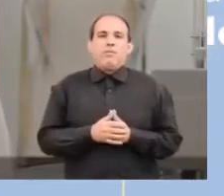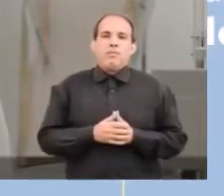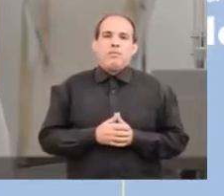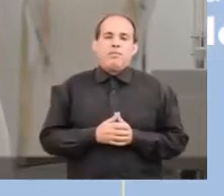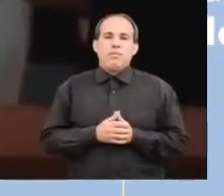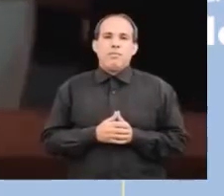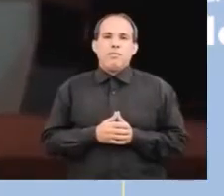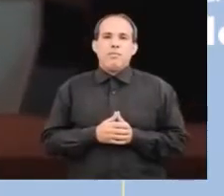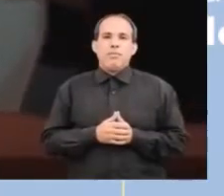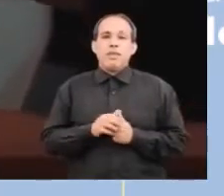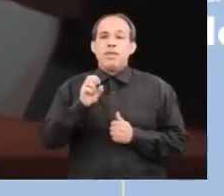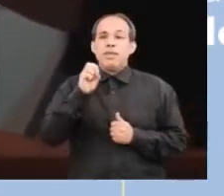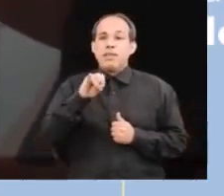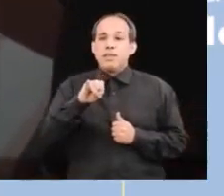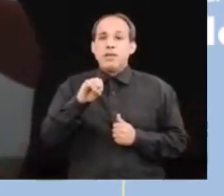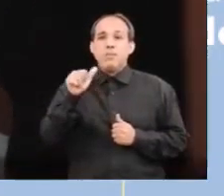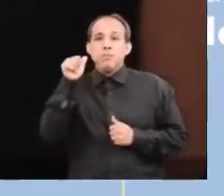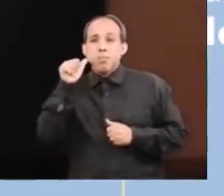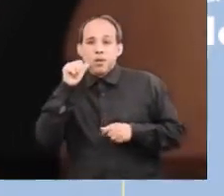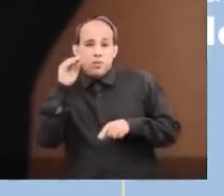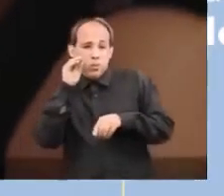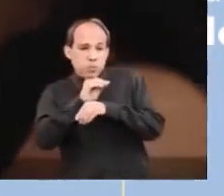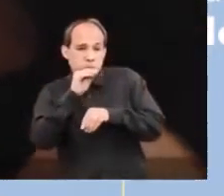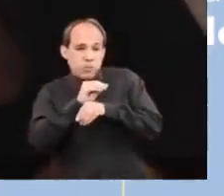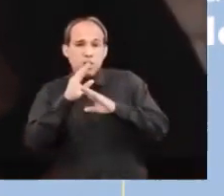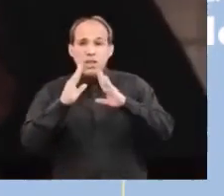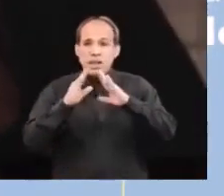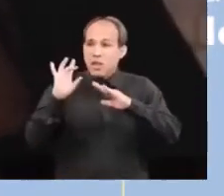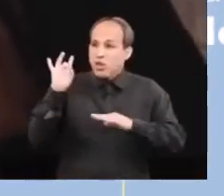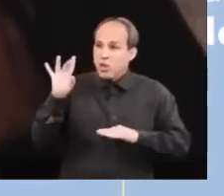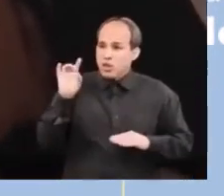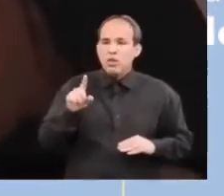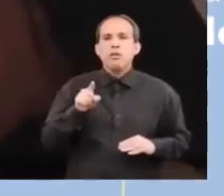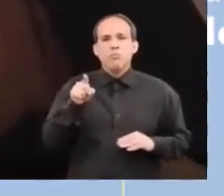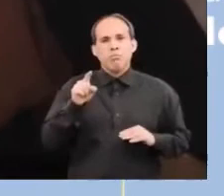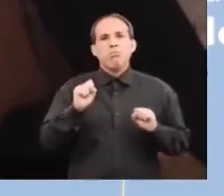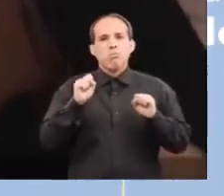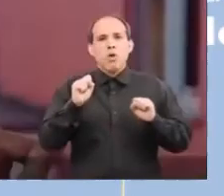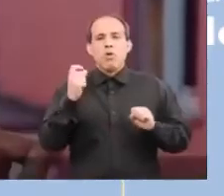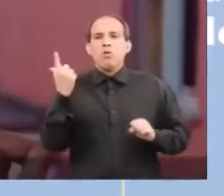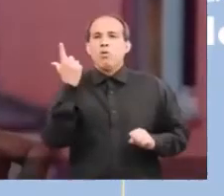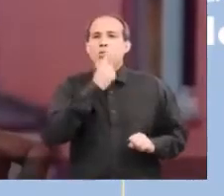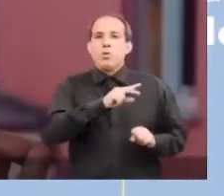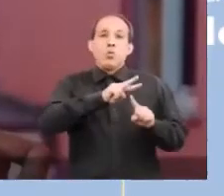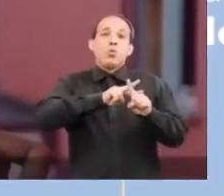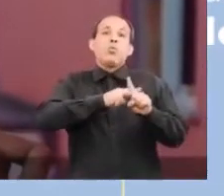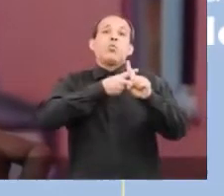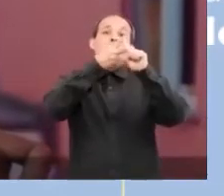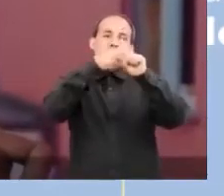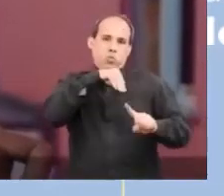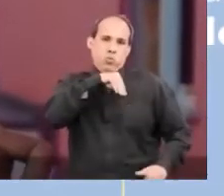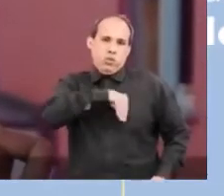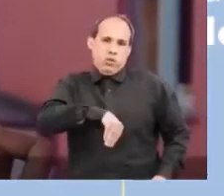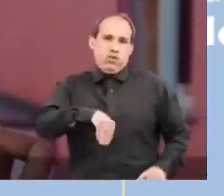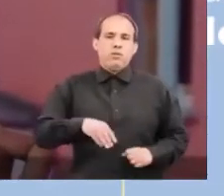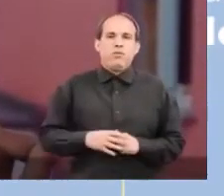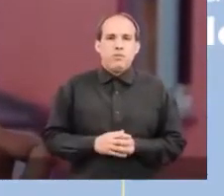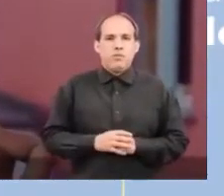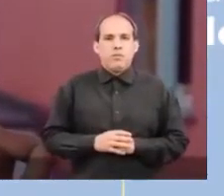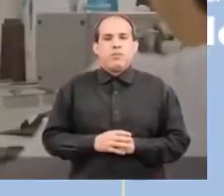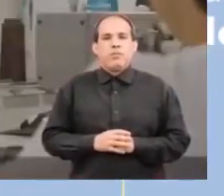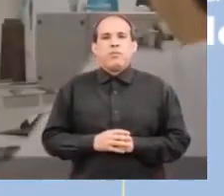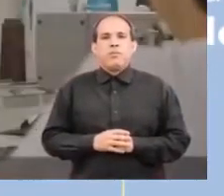familiar. E se a família tiver uma mulher que sustenta a casa sozinha, ela vai poder acumular até